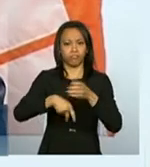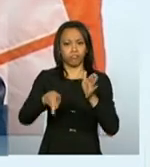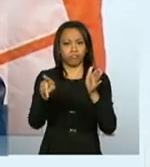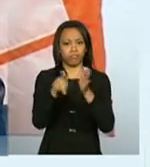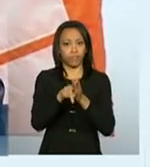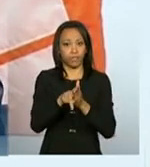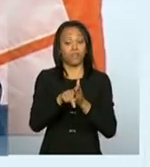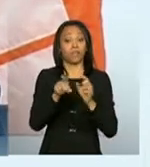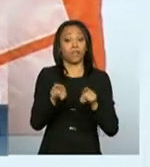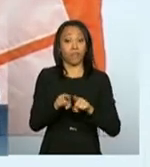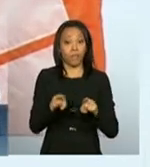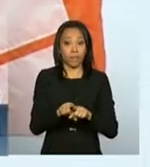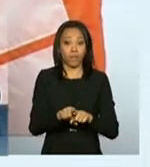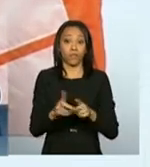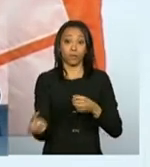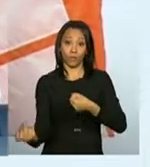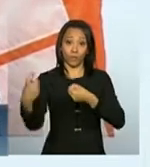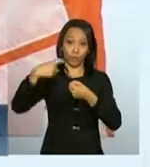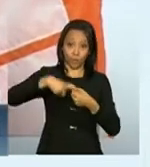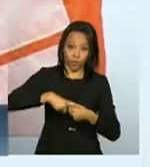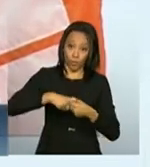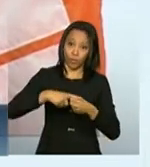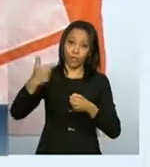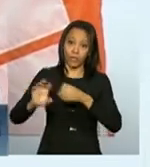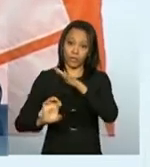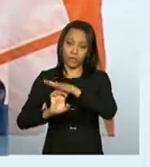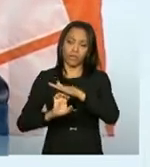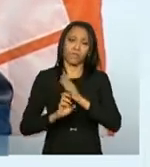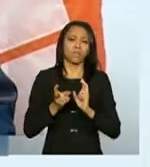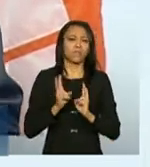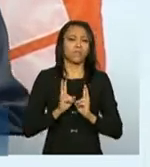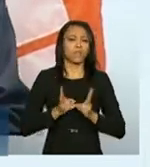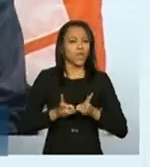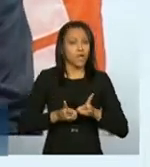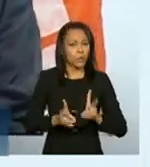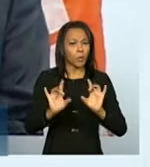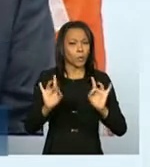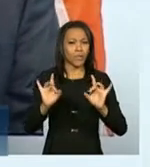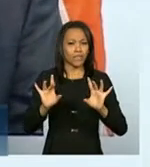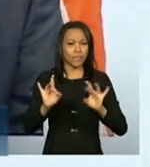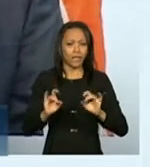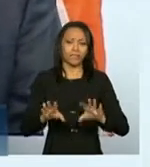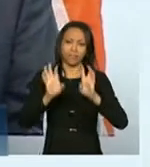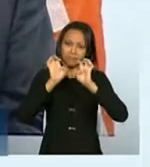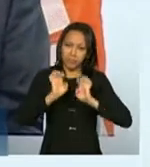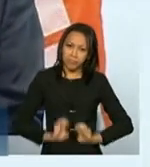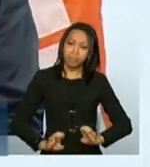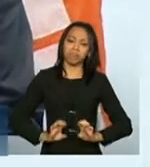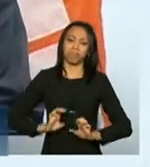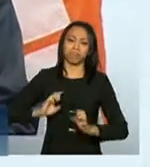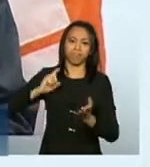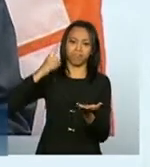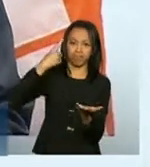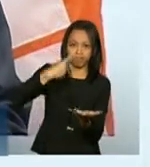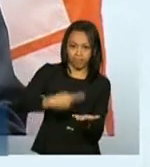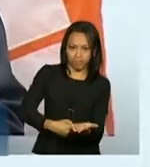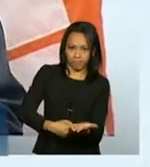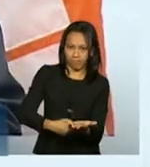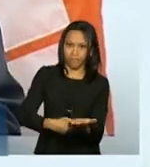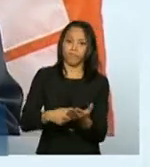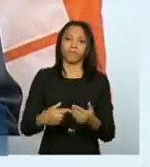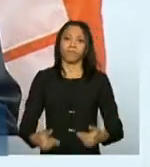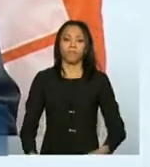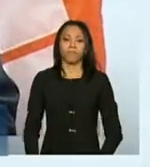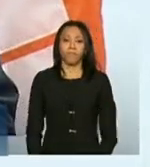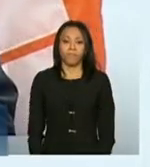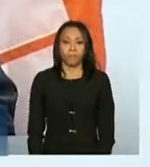porém braço irmão do Grupo Ortengue, que seguirá os mesmos princípios éticos e de determinação, porém agora na